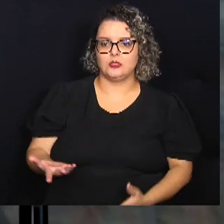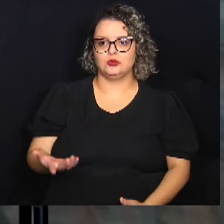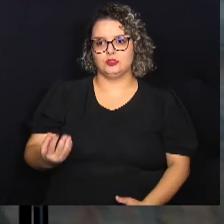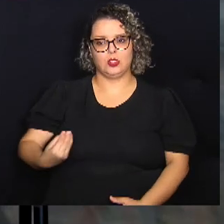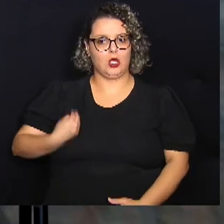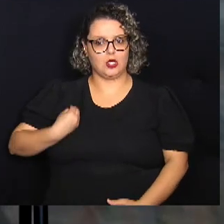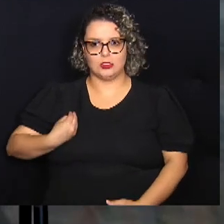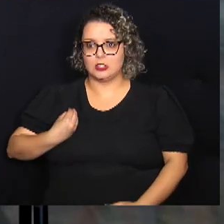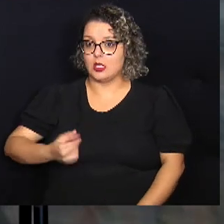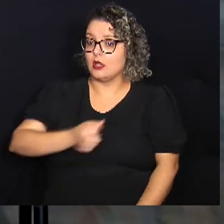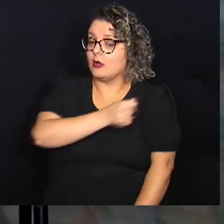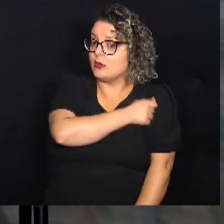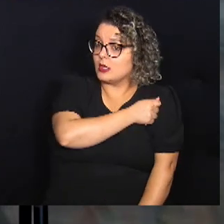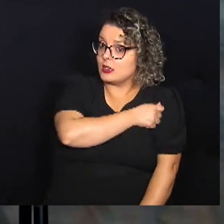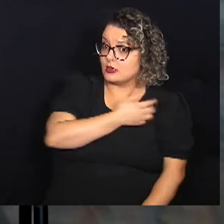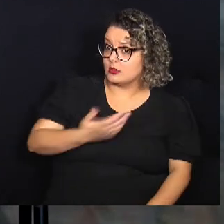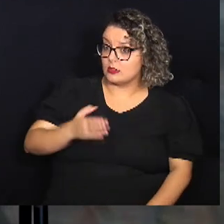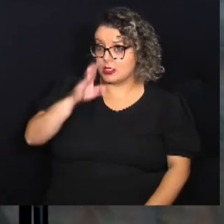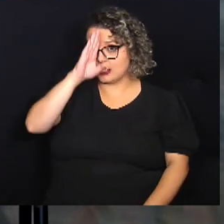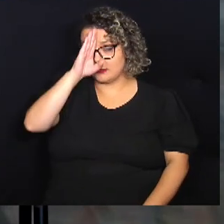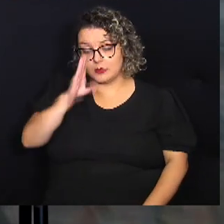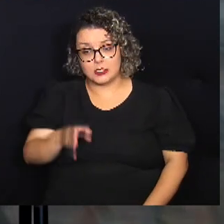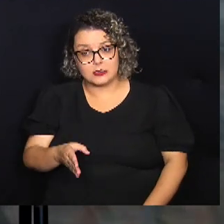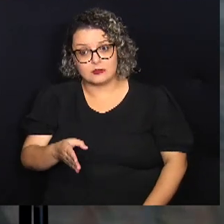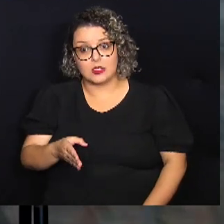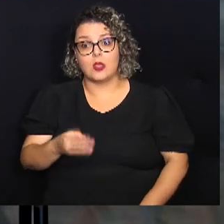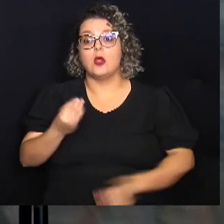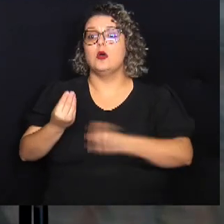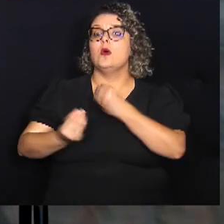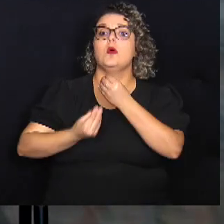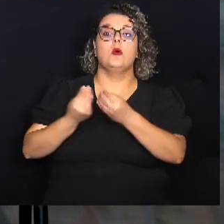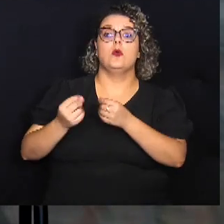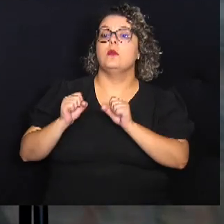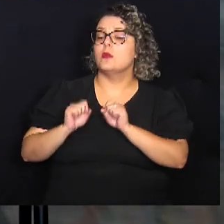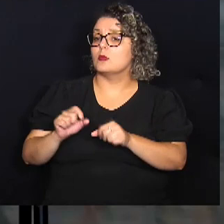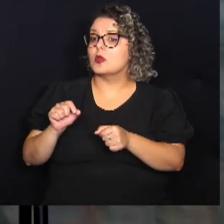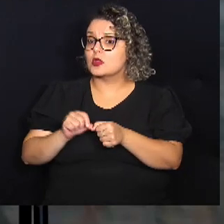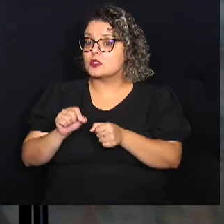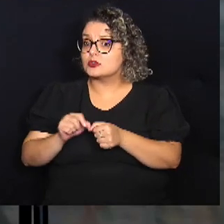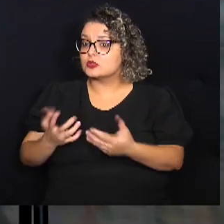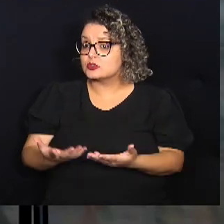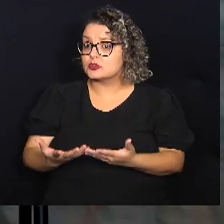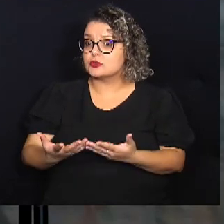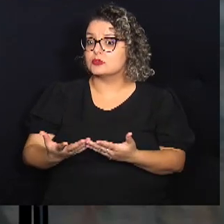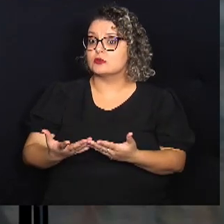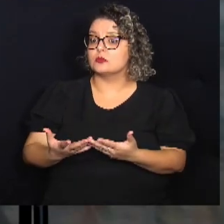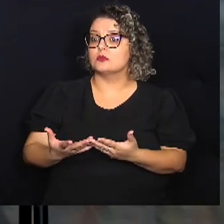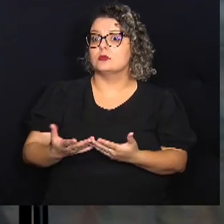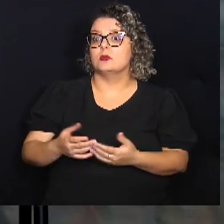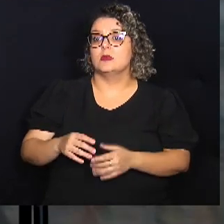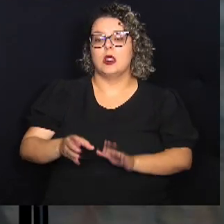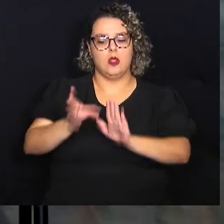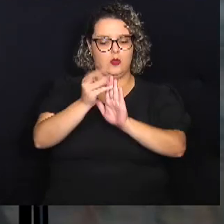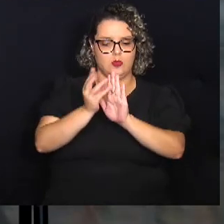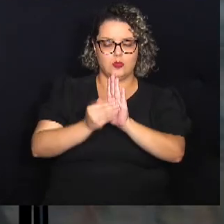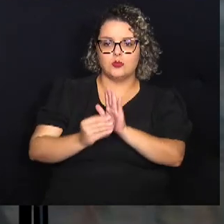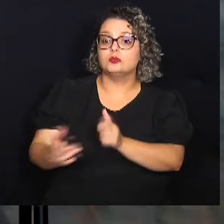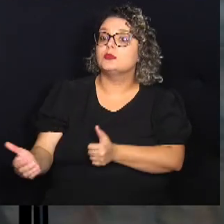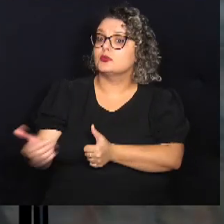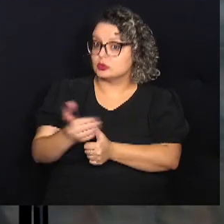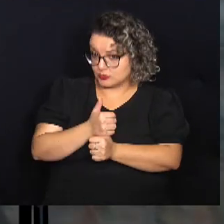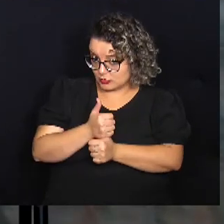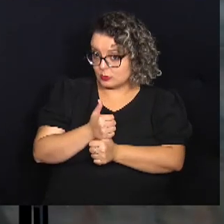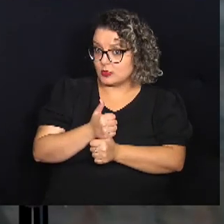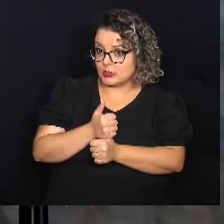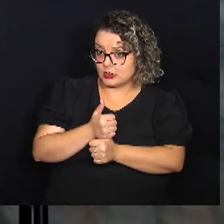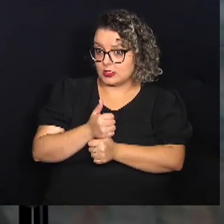dos alunos e, principalmente, como é que ele pode fazer para tornar aqueles conteúdos que ele domina, o que a